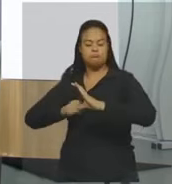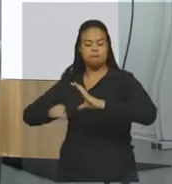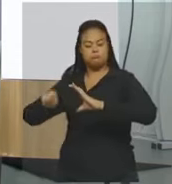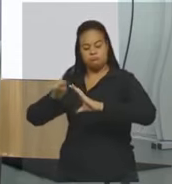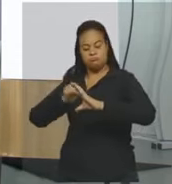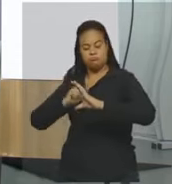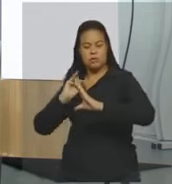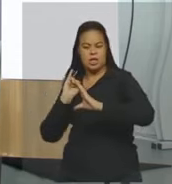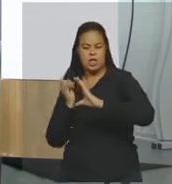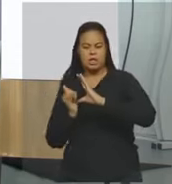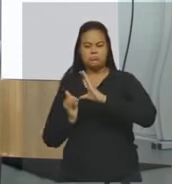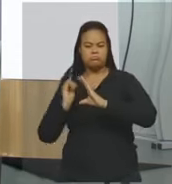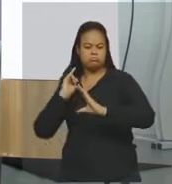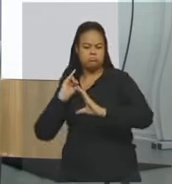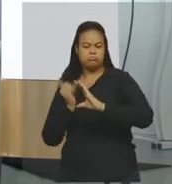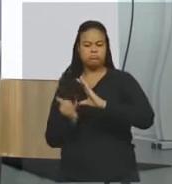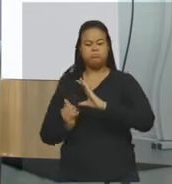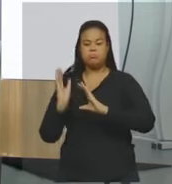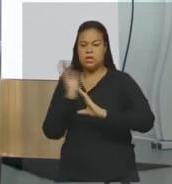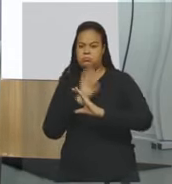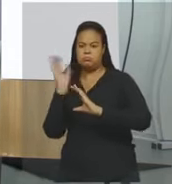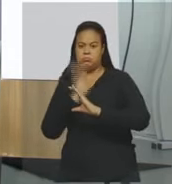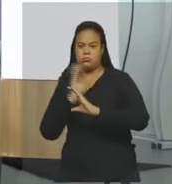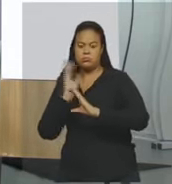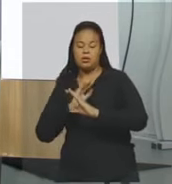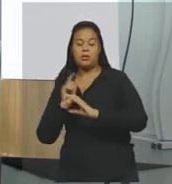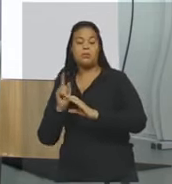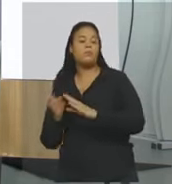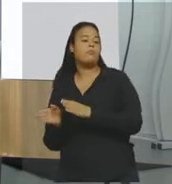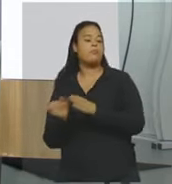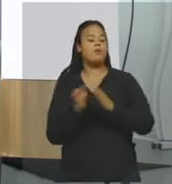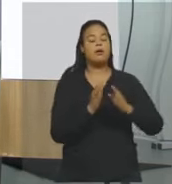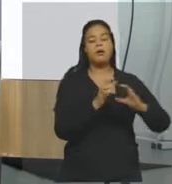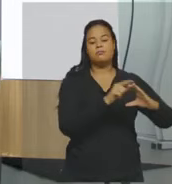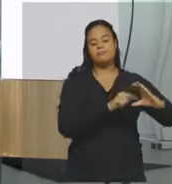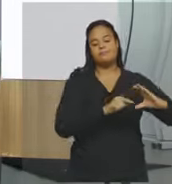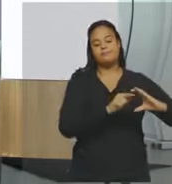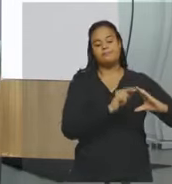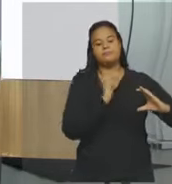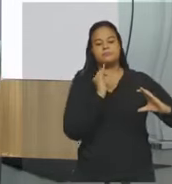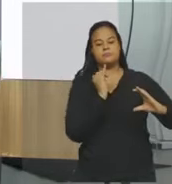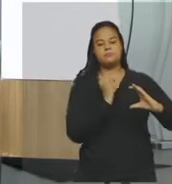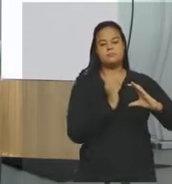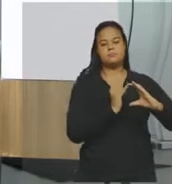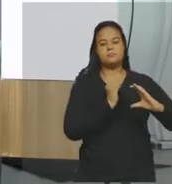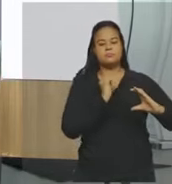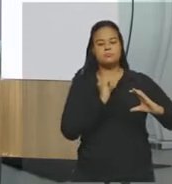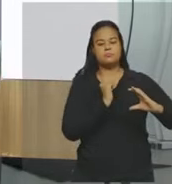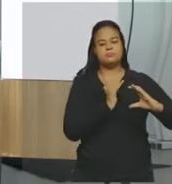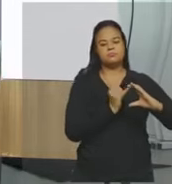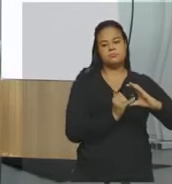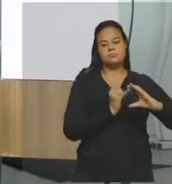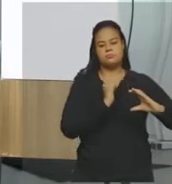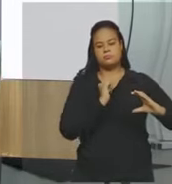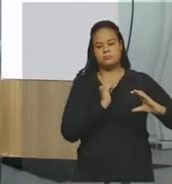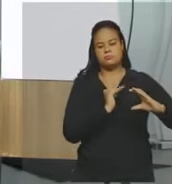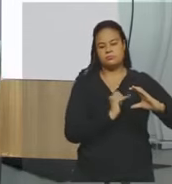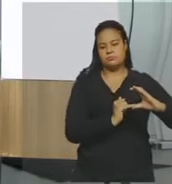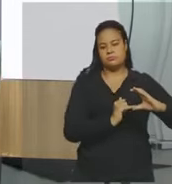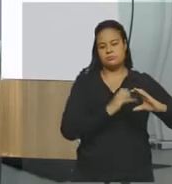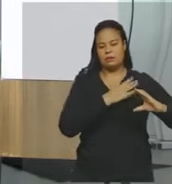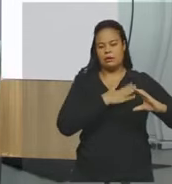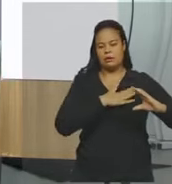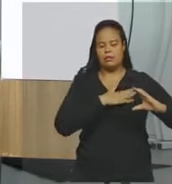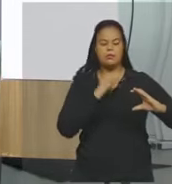mais energia por segundo do que um motor de um Uno. Então é por esse motivo que se explica o fato